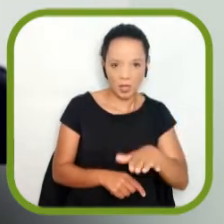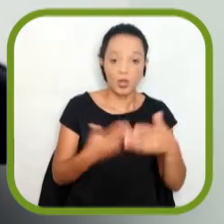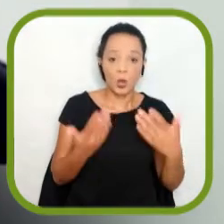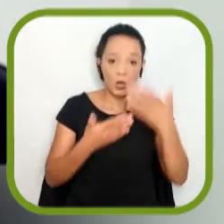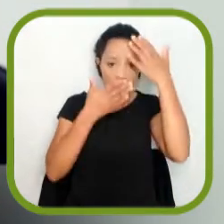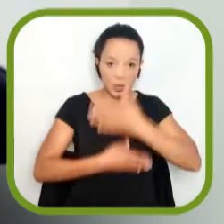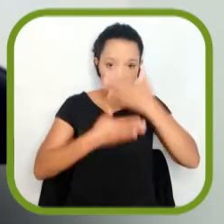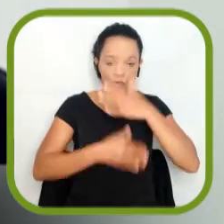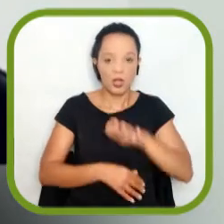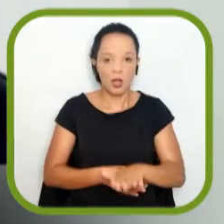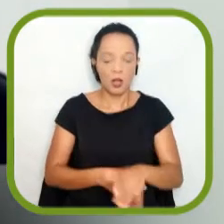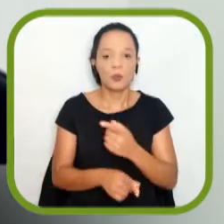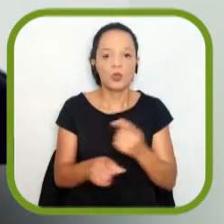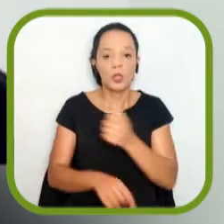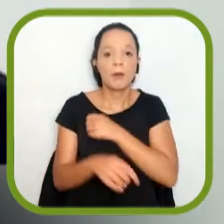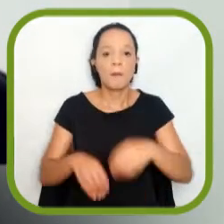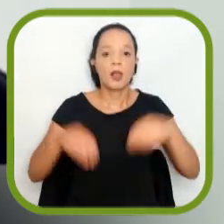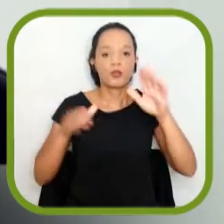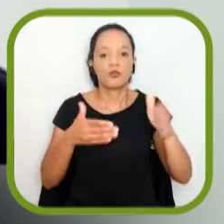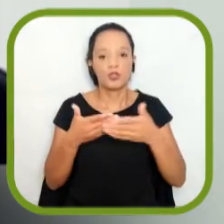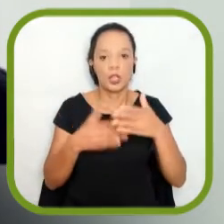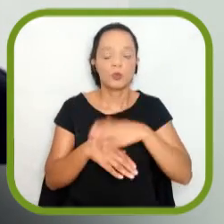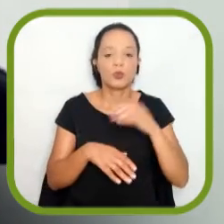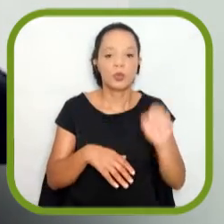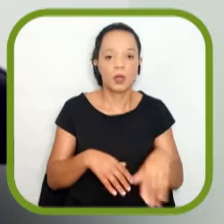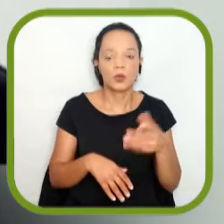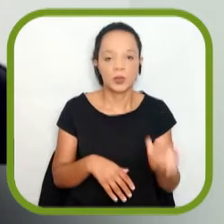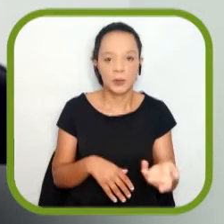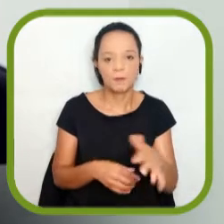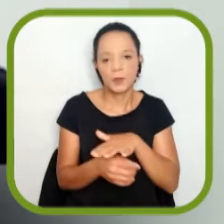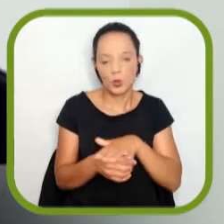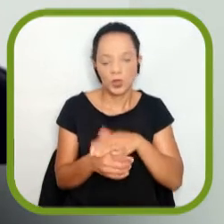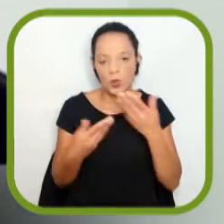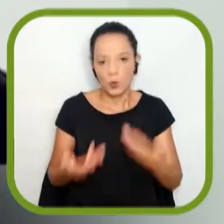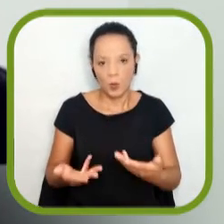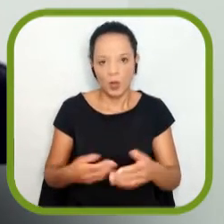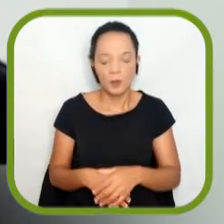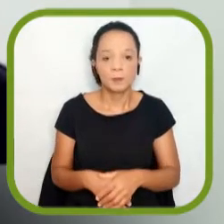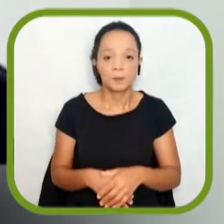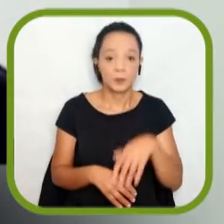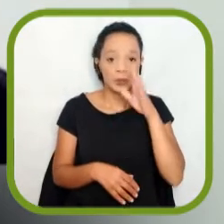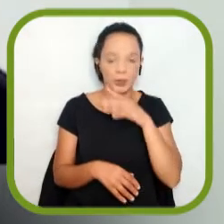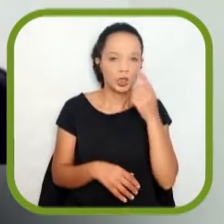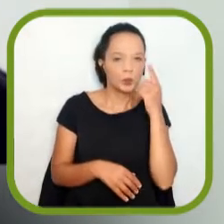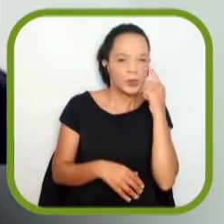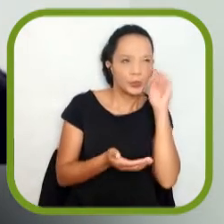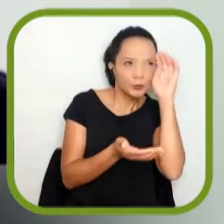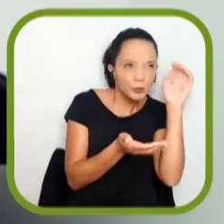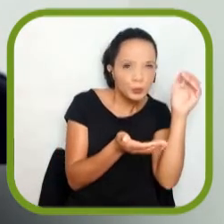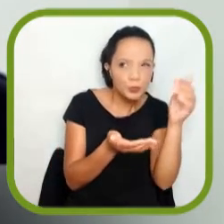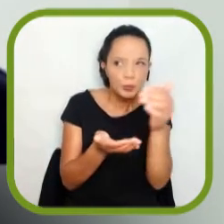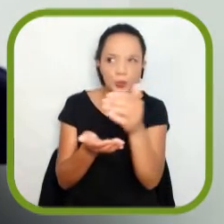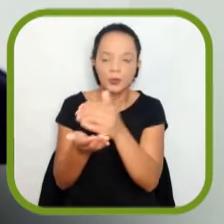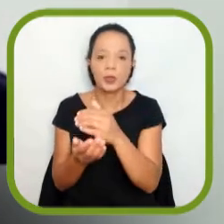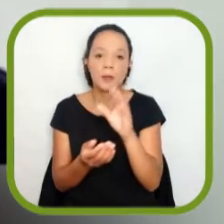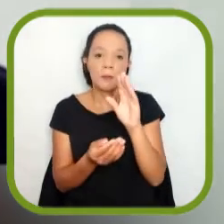está lá agora, nestes dias em Cuba, porque o palácio esteve fechado por causa das condições que a gente sabe, e portanto, juntando essas